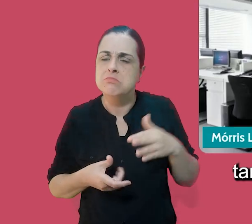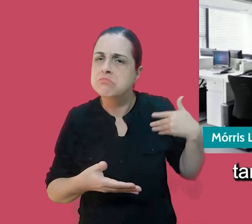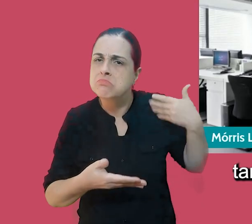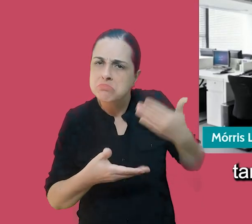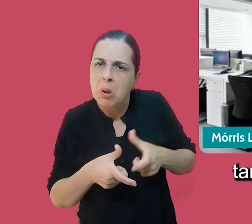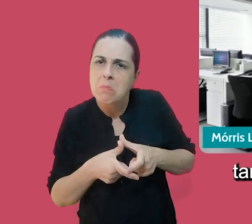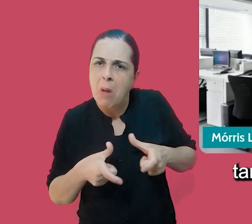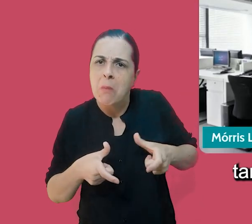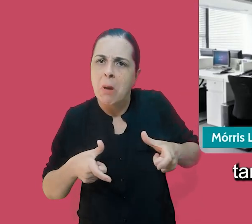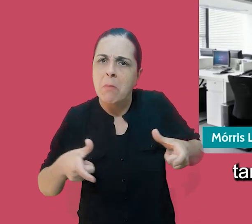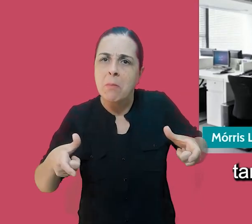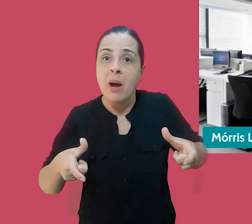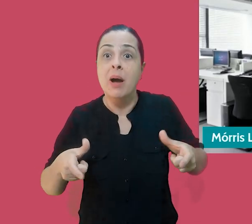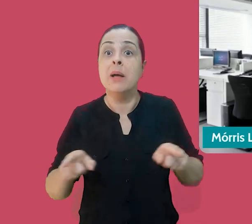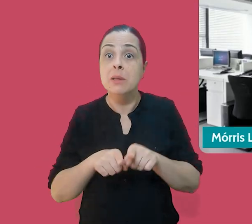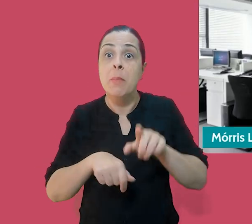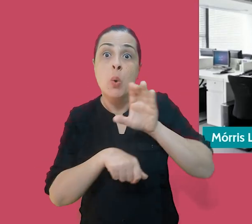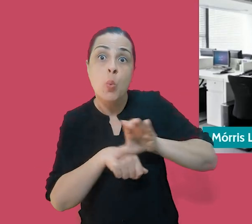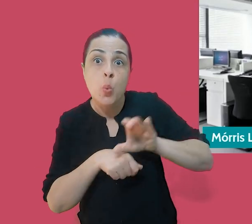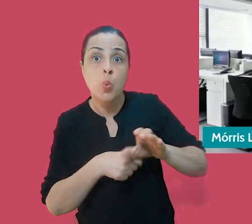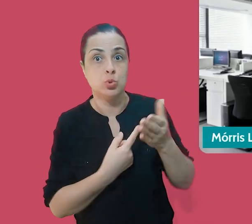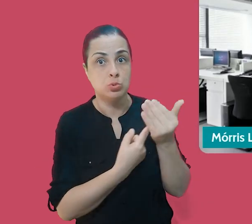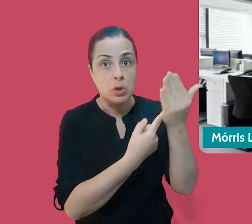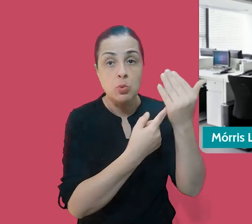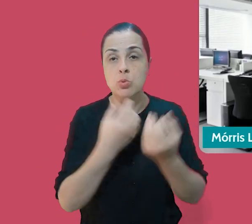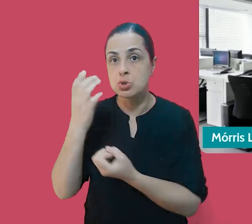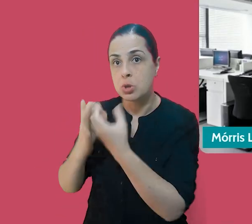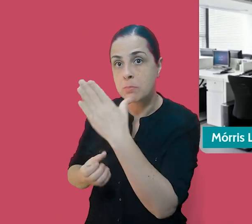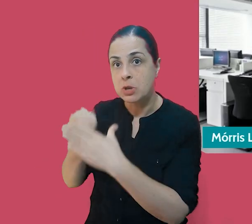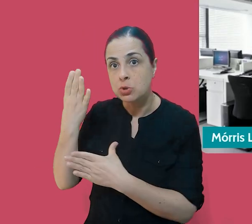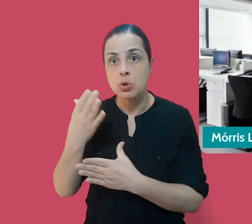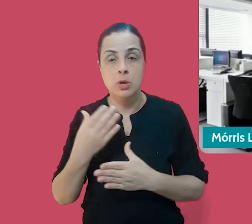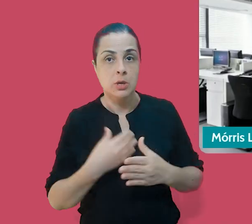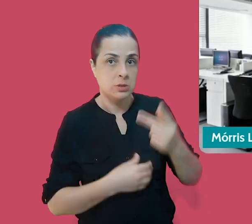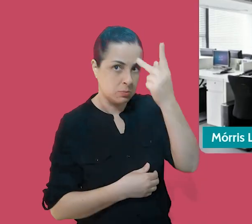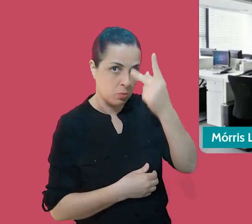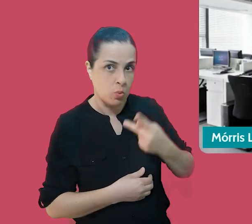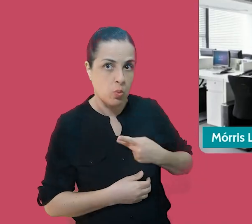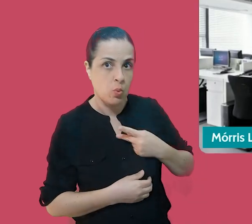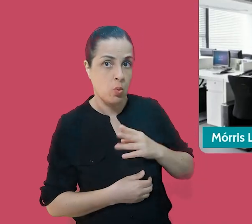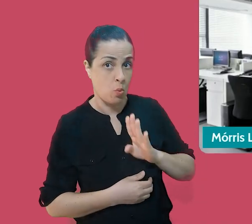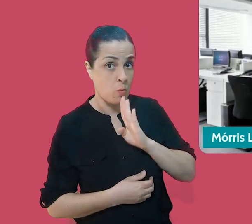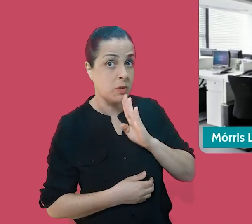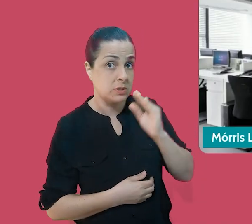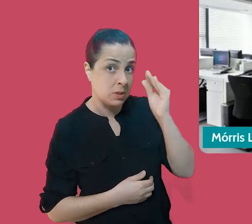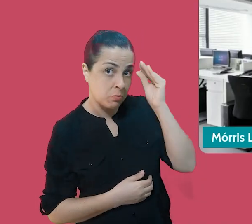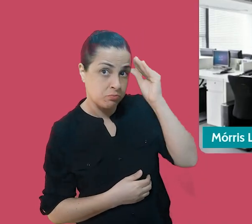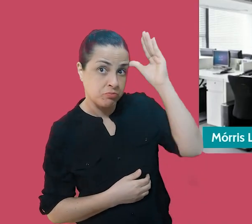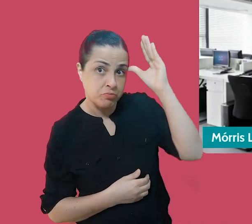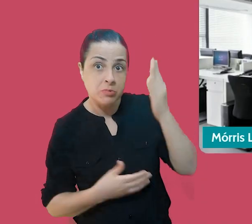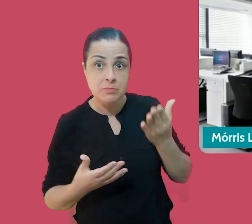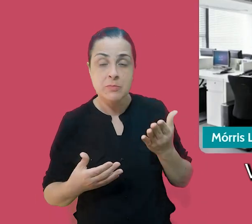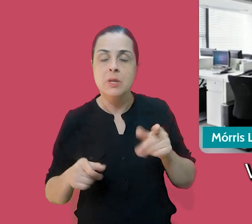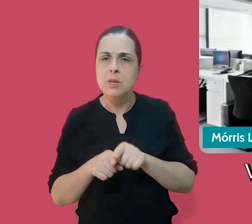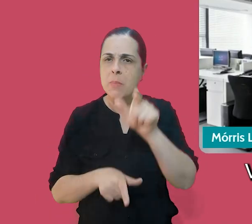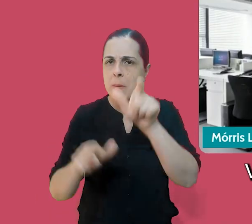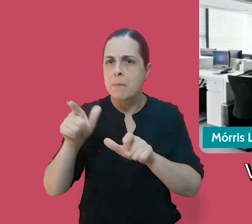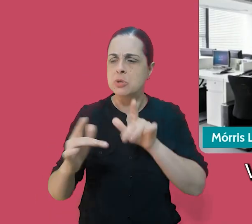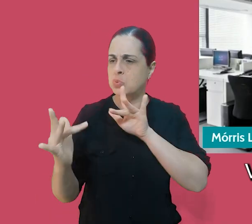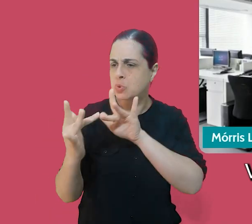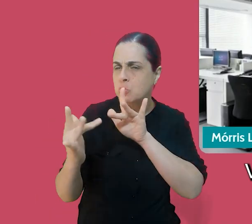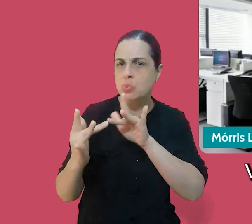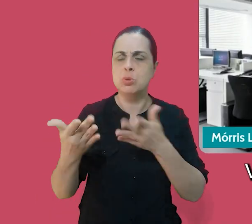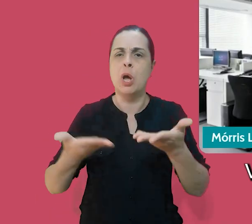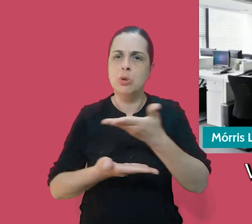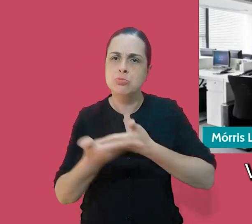também cursos relacionados à tecnologia, empreendedorismo, autoconhecimento, e vai se conectar com outras pessoas. Vai ver gente